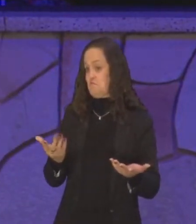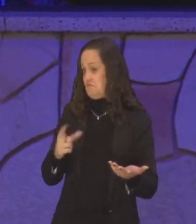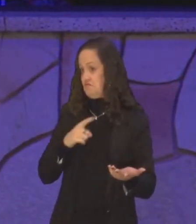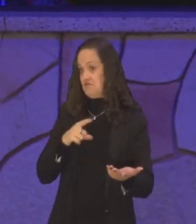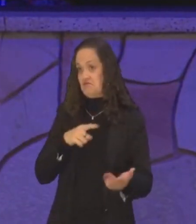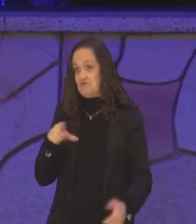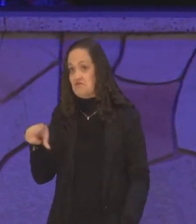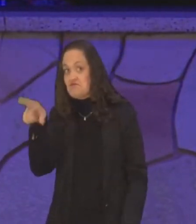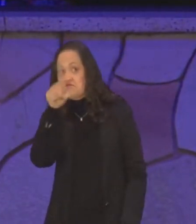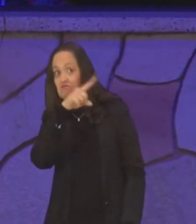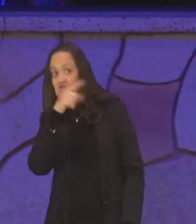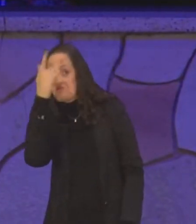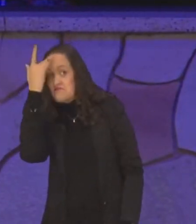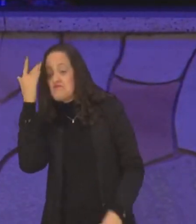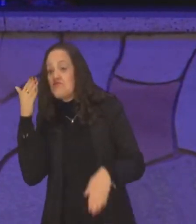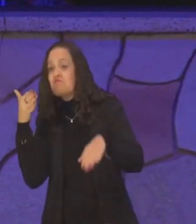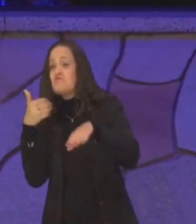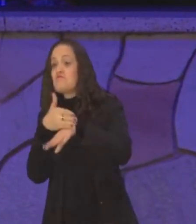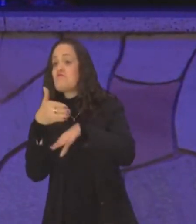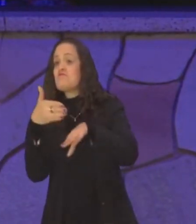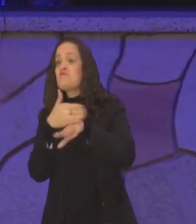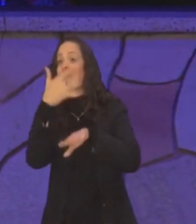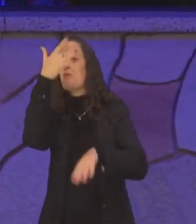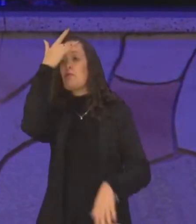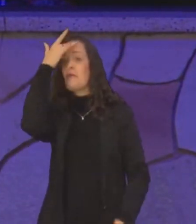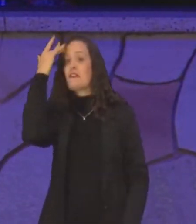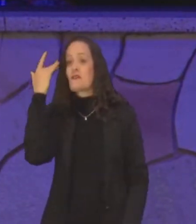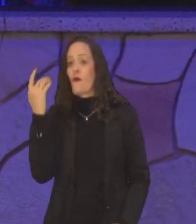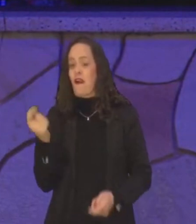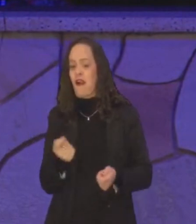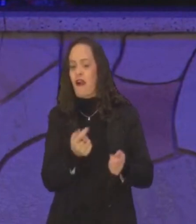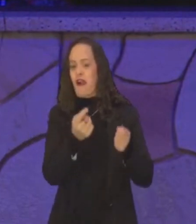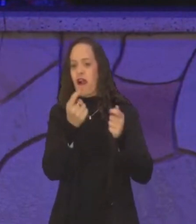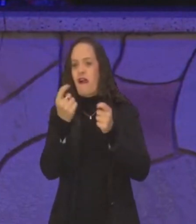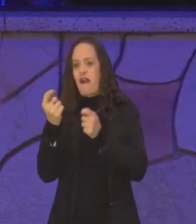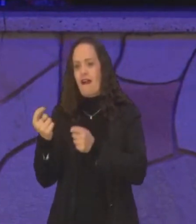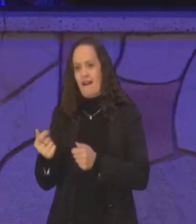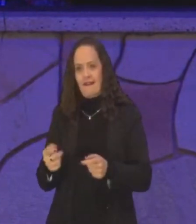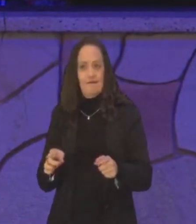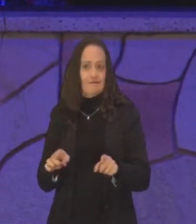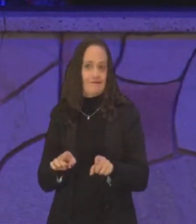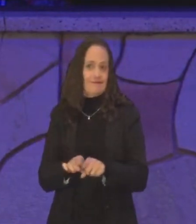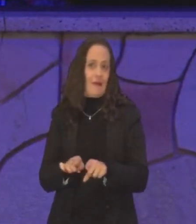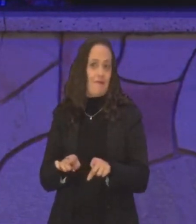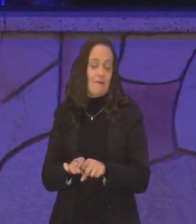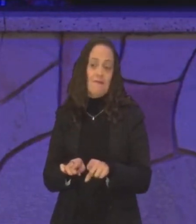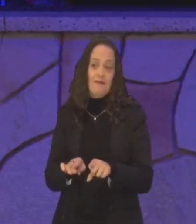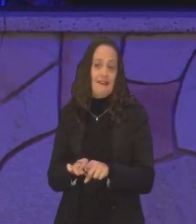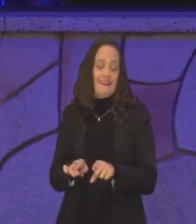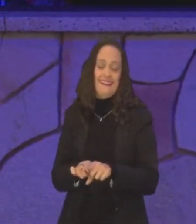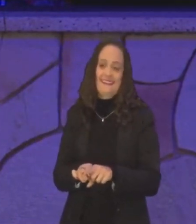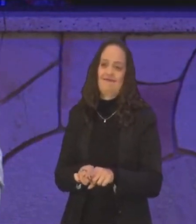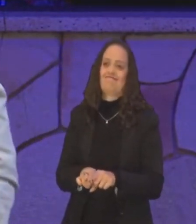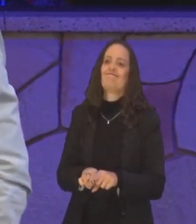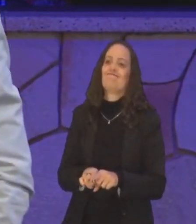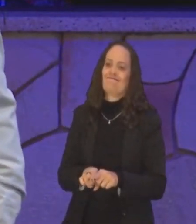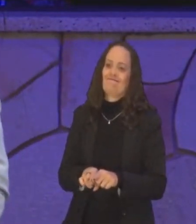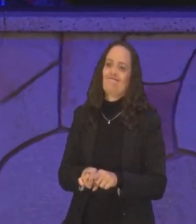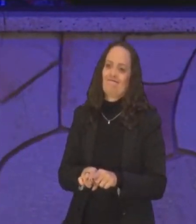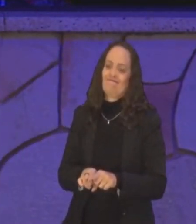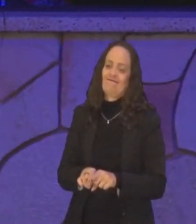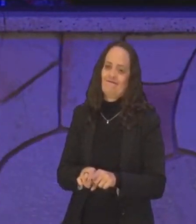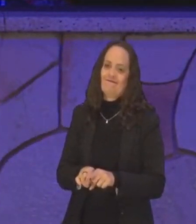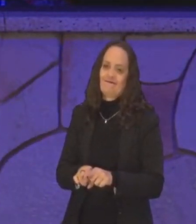exatamente a entrada daqueles que com as suas heresias, e completa o